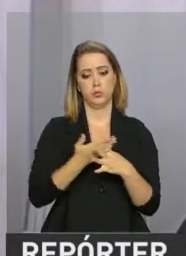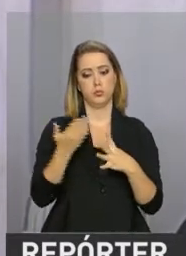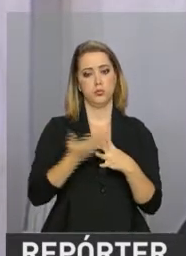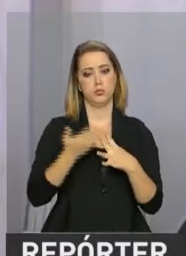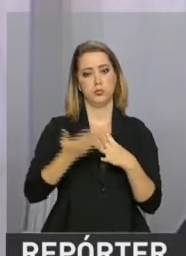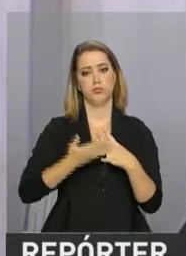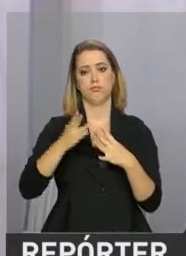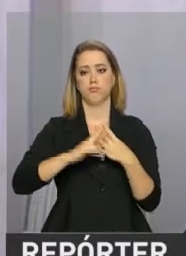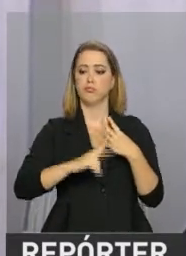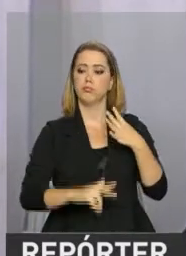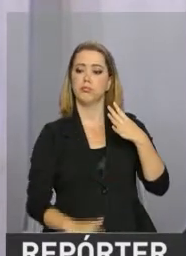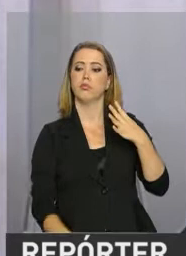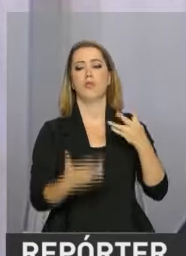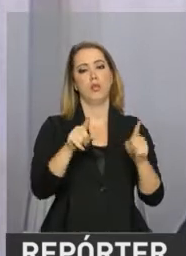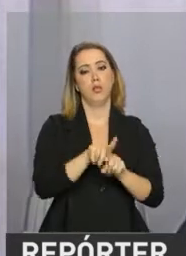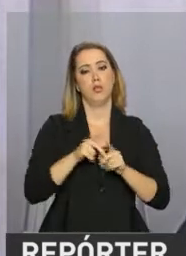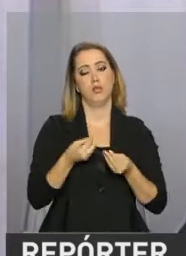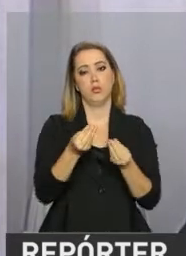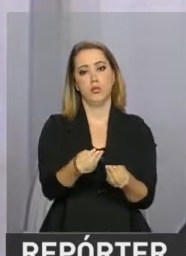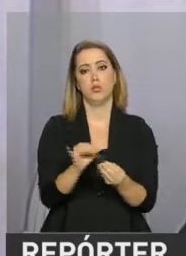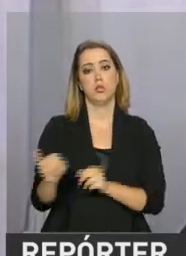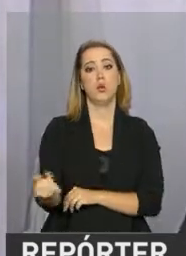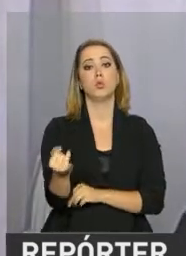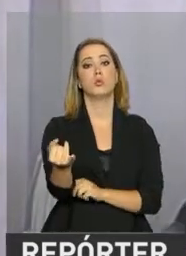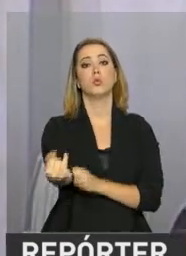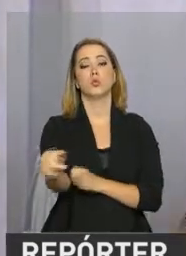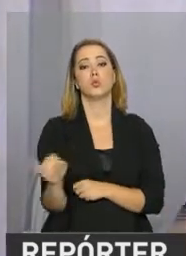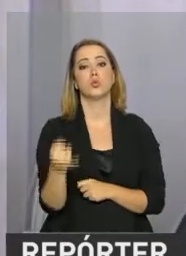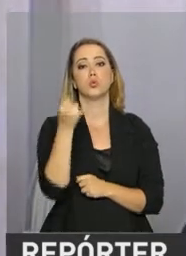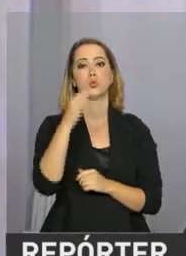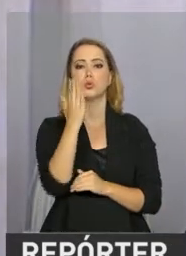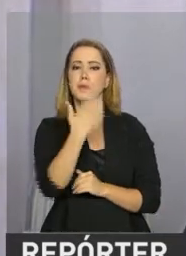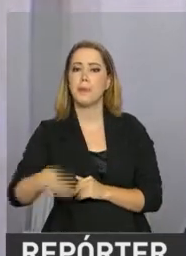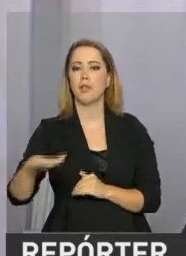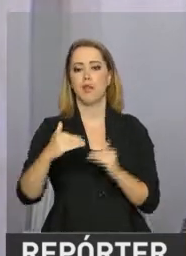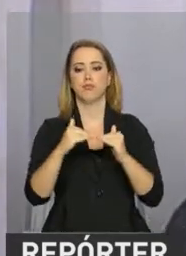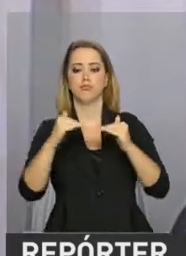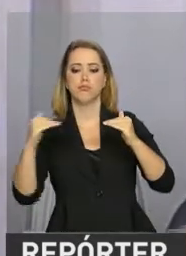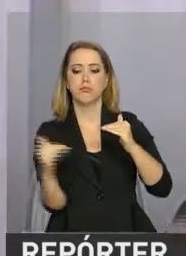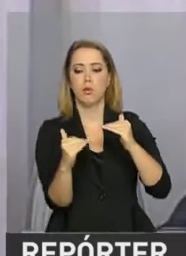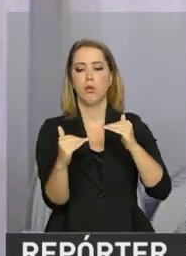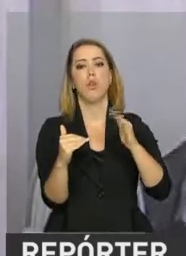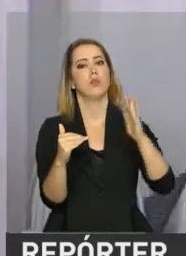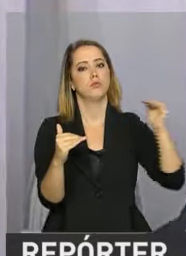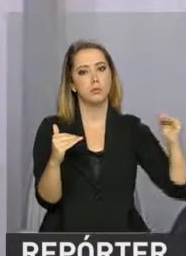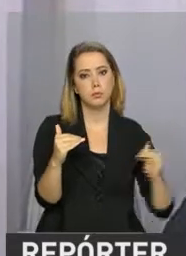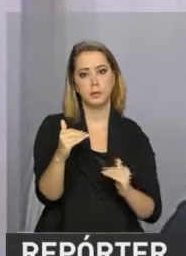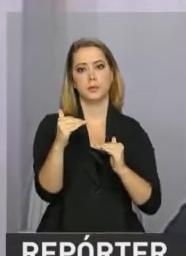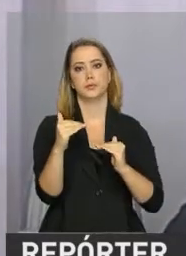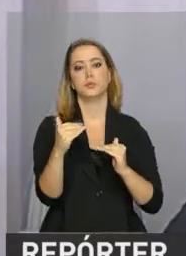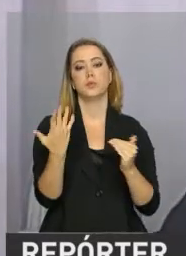ainda receberá juros inferiores a menos da metade quer dizer menos a metade - naquilo